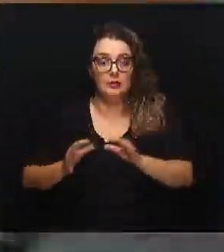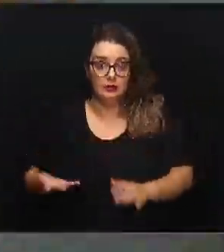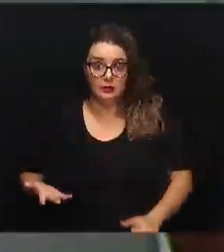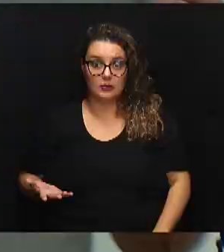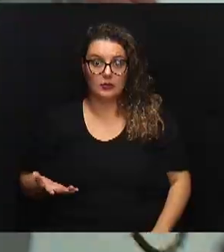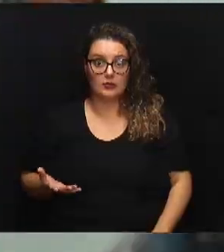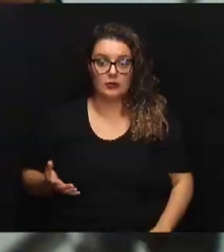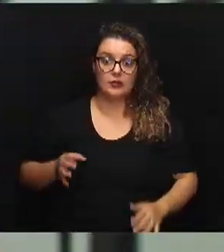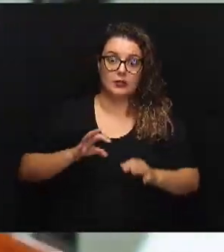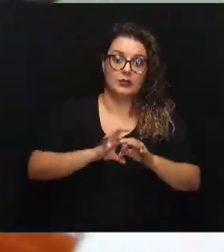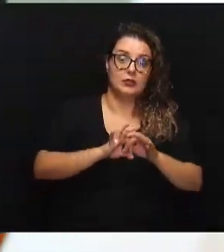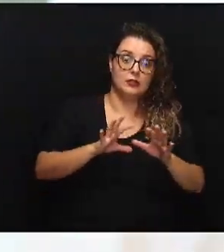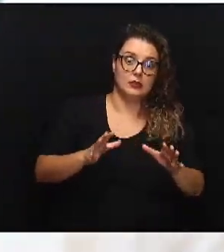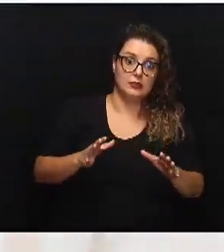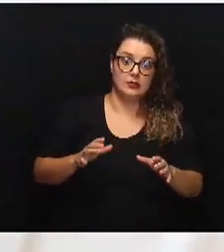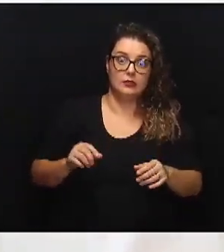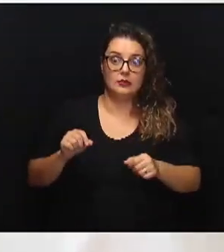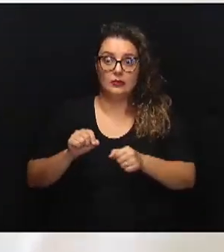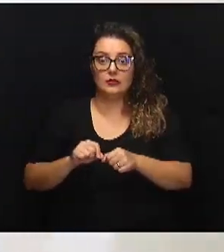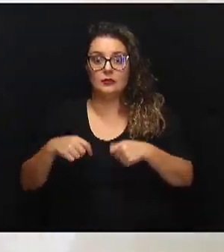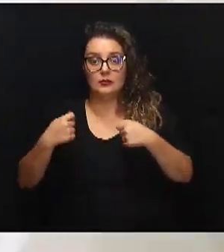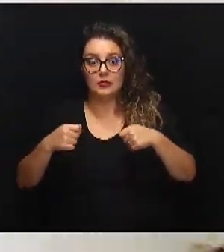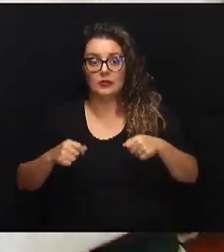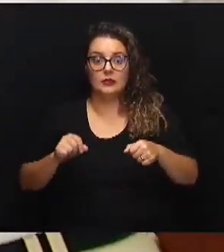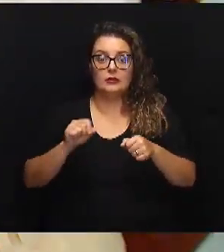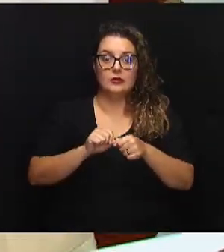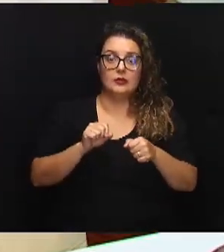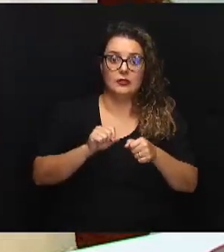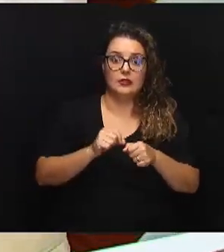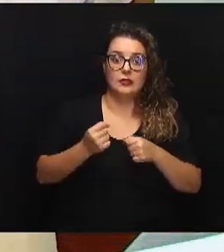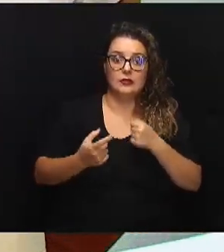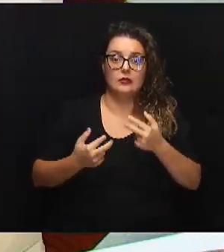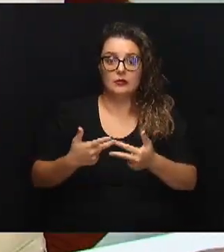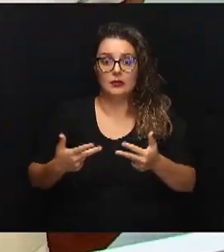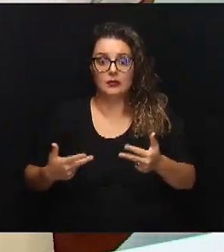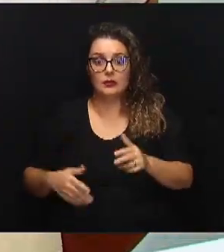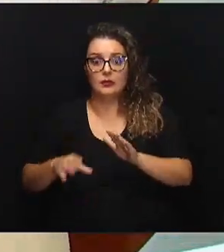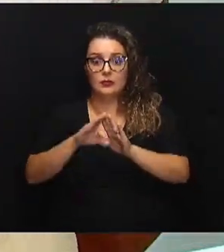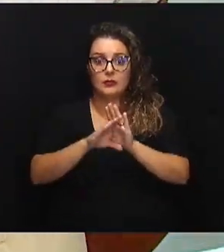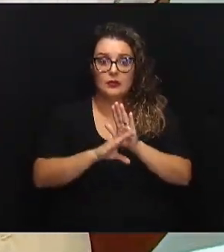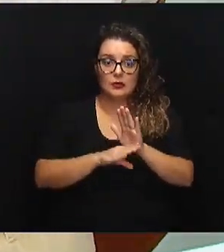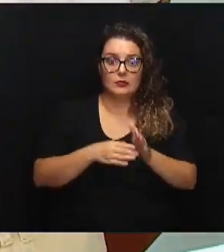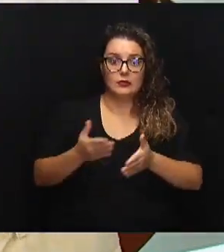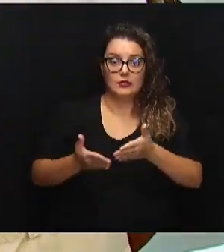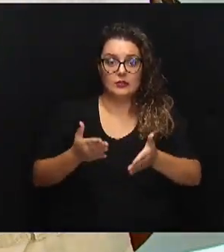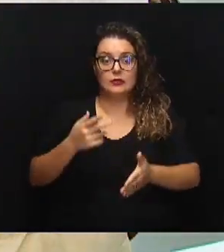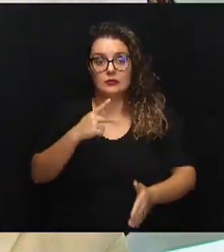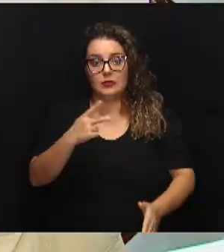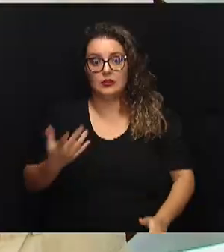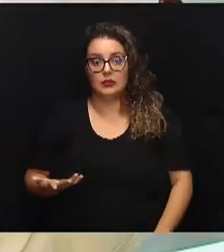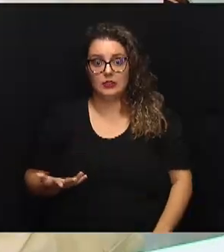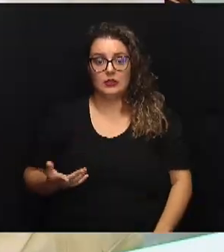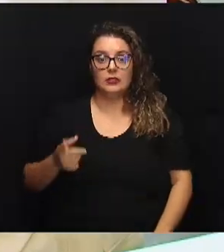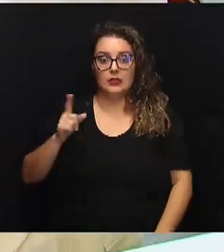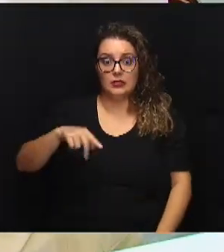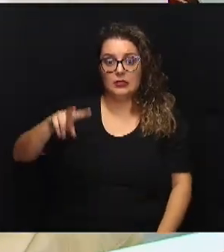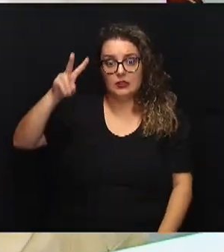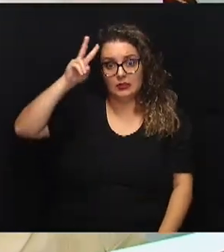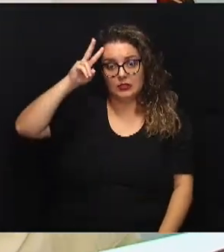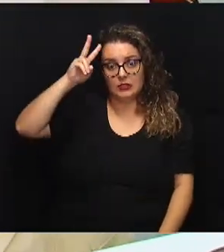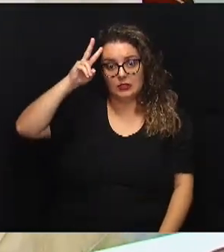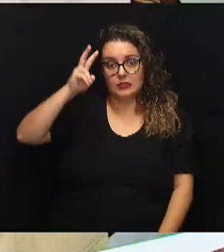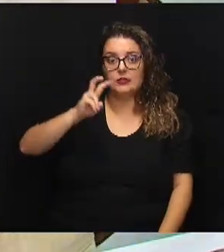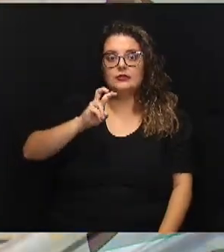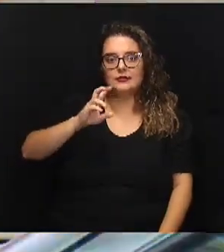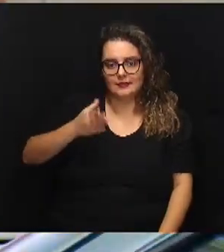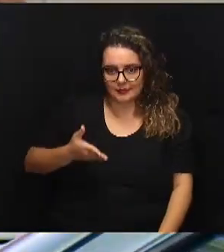talvez deixaram de fazer ou precisava refazer alguma coisa, parte do programa de tratamento deles, né? Porque segunda-feira, 5h30, o galo canta